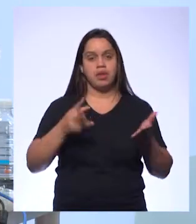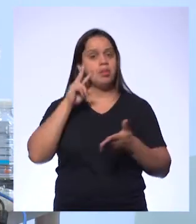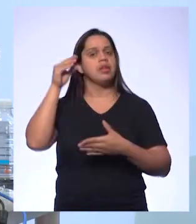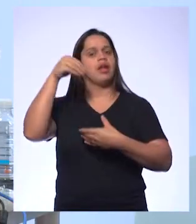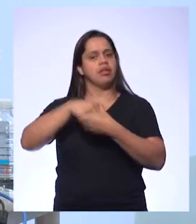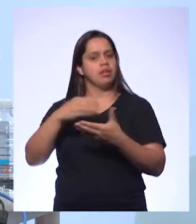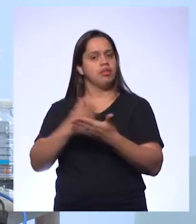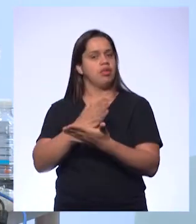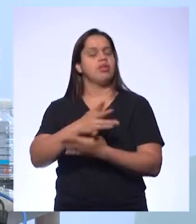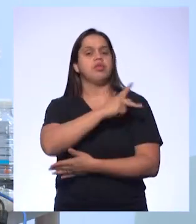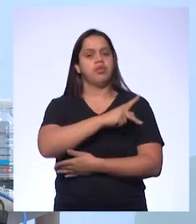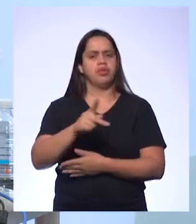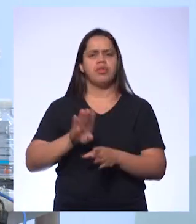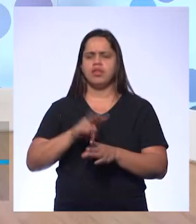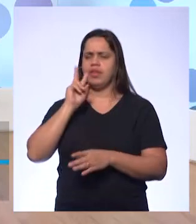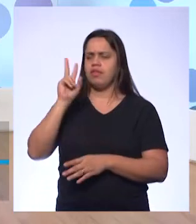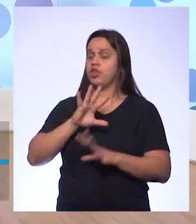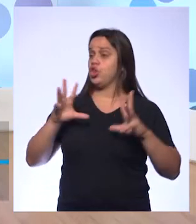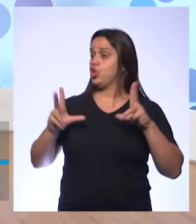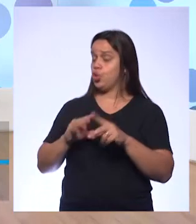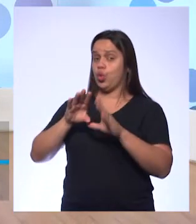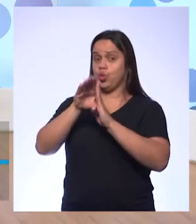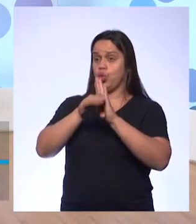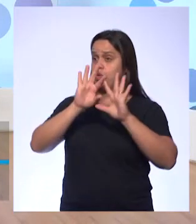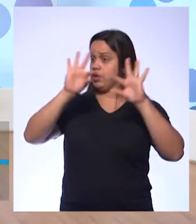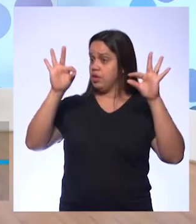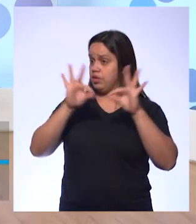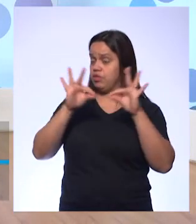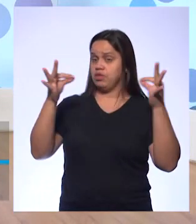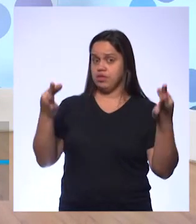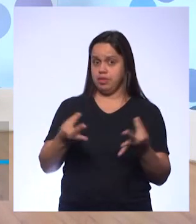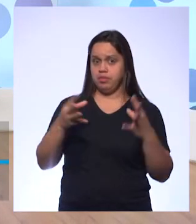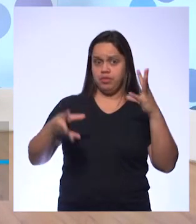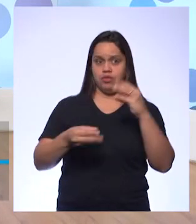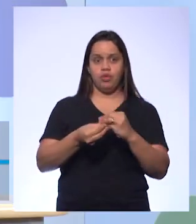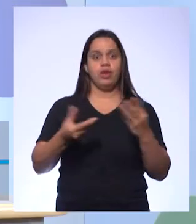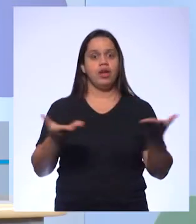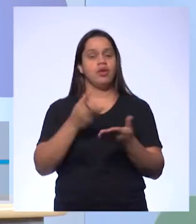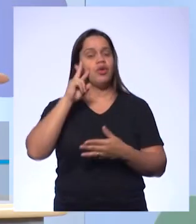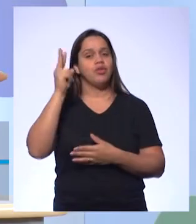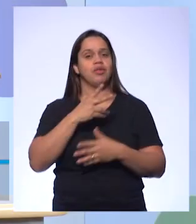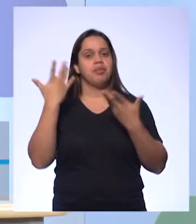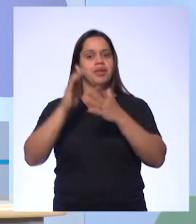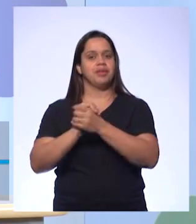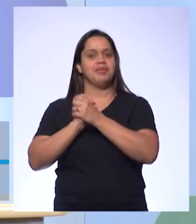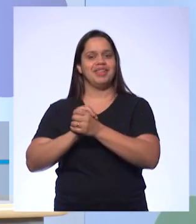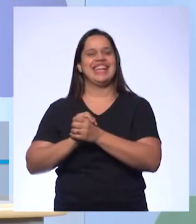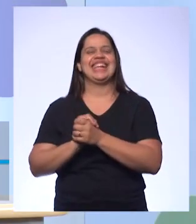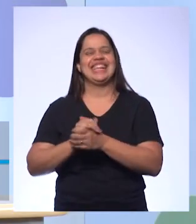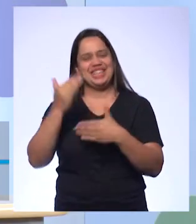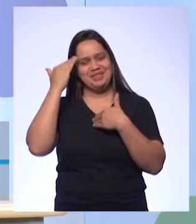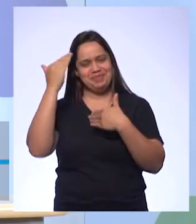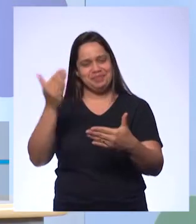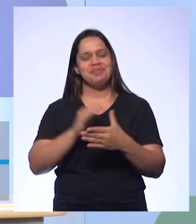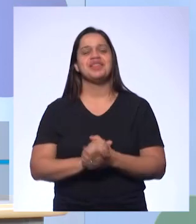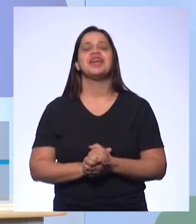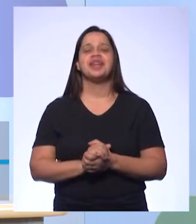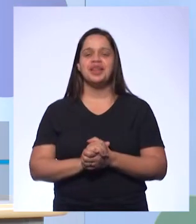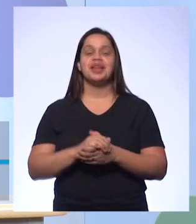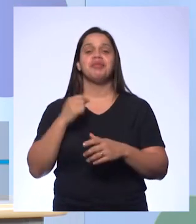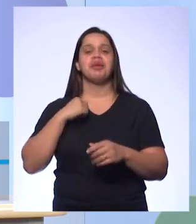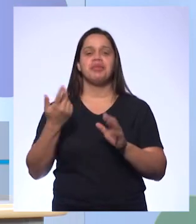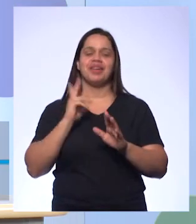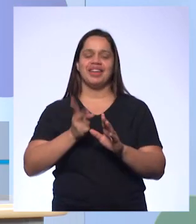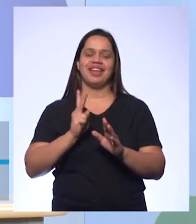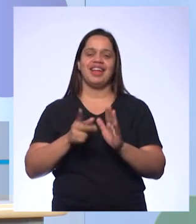tentou simplificar todo esse conceito, certo, Isso. Mônica? E deixa eu dar um parabéns aqui pra Gi, hein, Gi? Parabéns. Meu Deus, a mãozinha dela